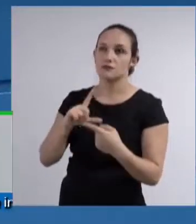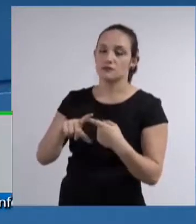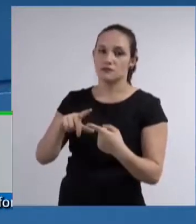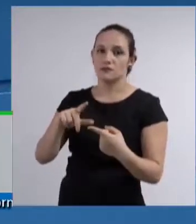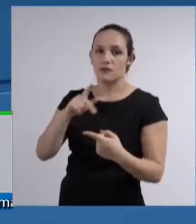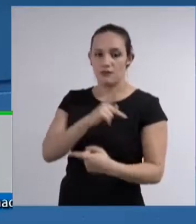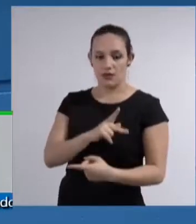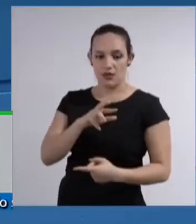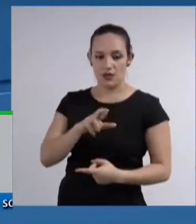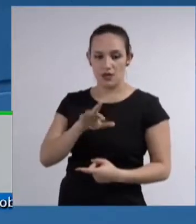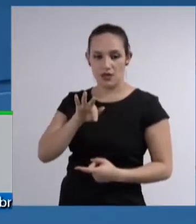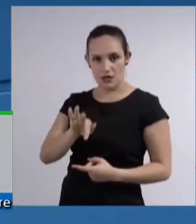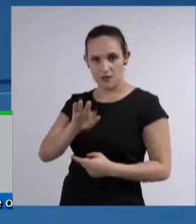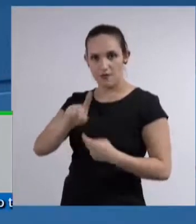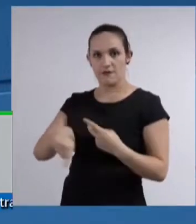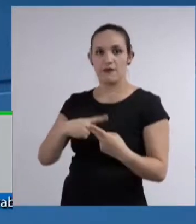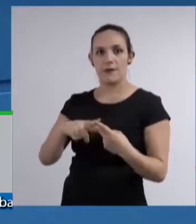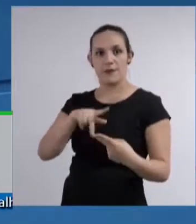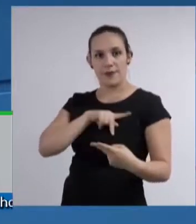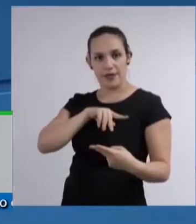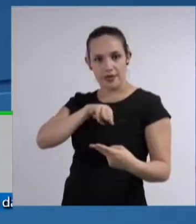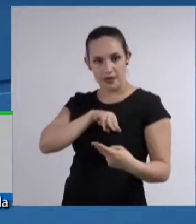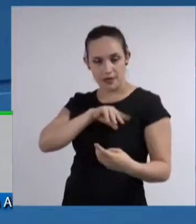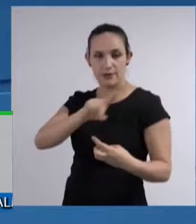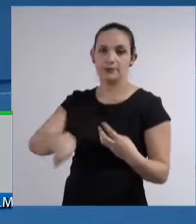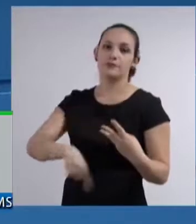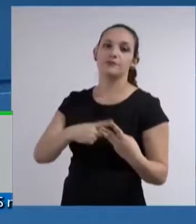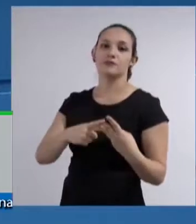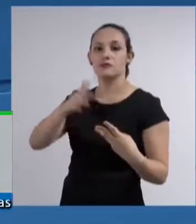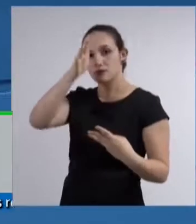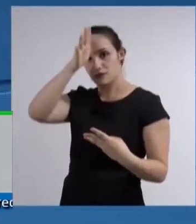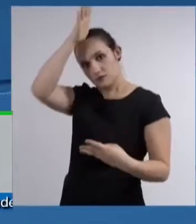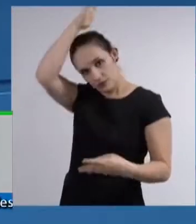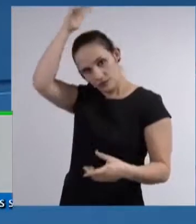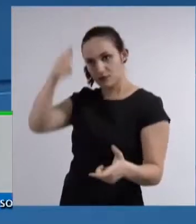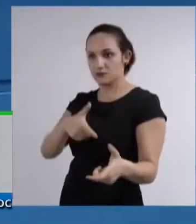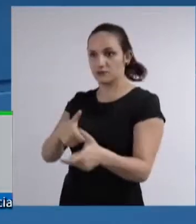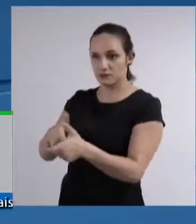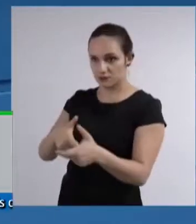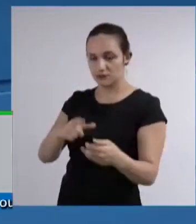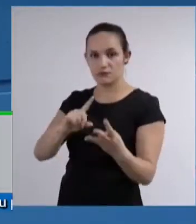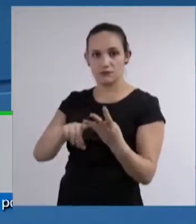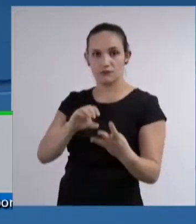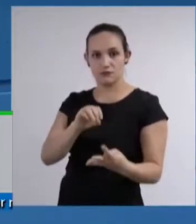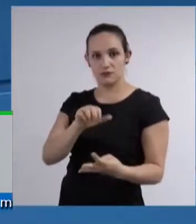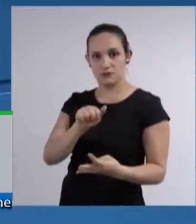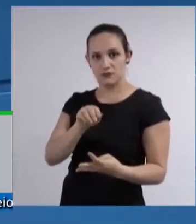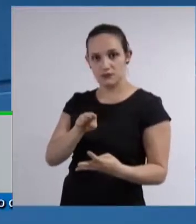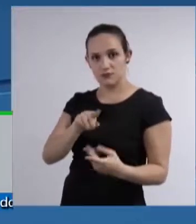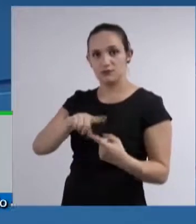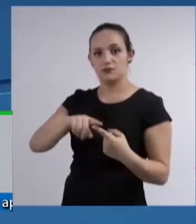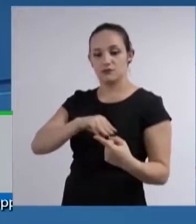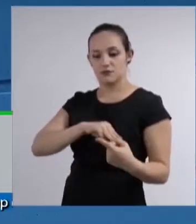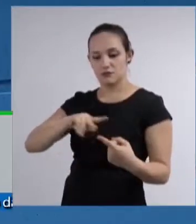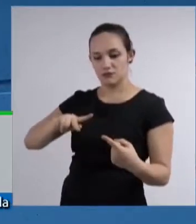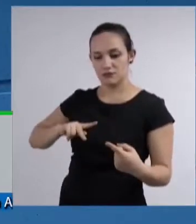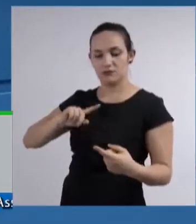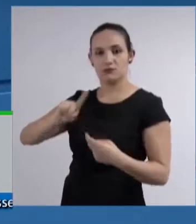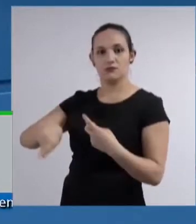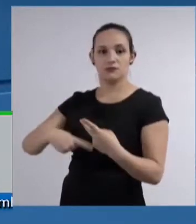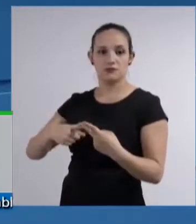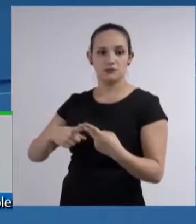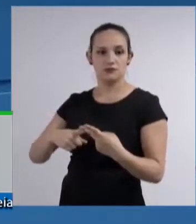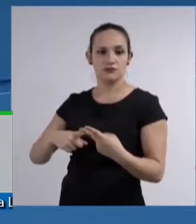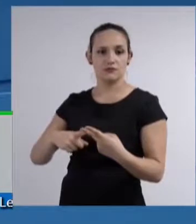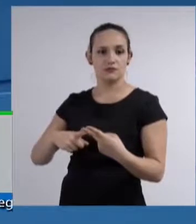Rodoviária Federal, com a Polícia Militar, Corpo de Bombeiros, OAB, Ministério Público, um membro dessa